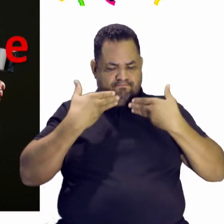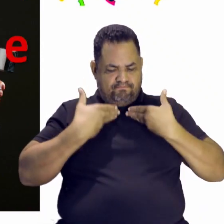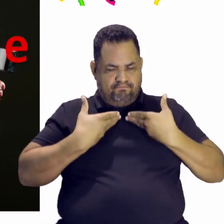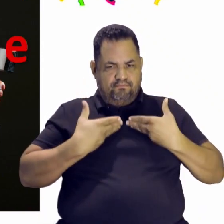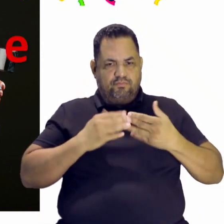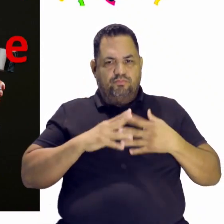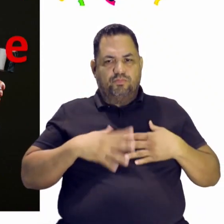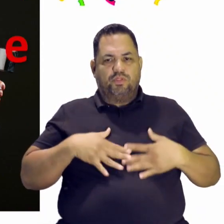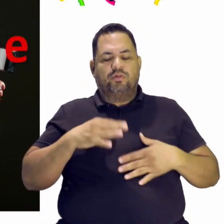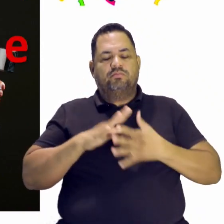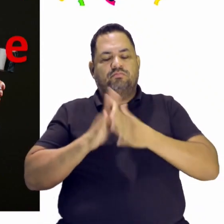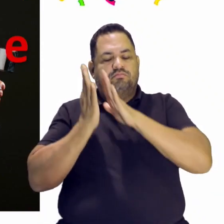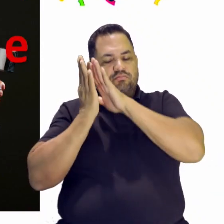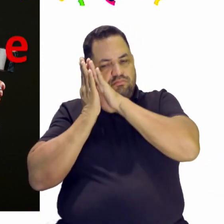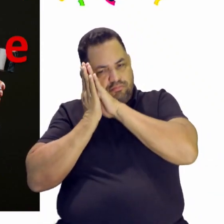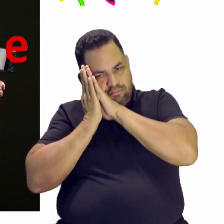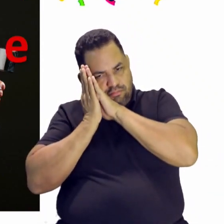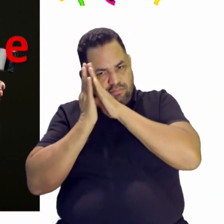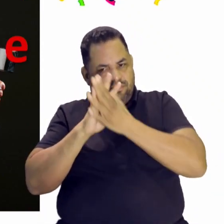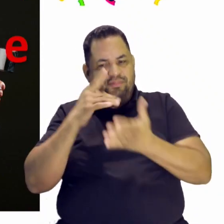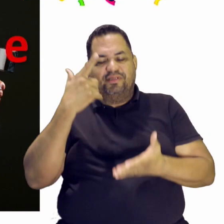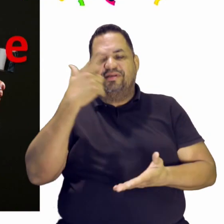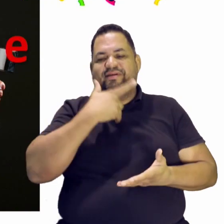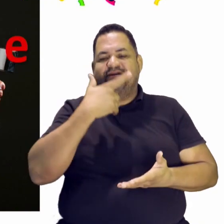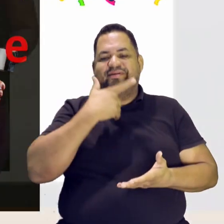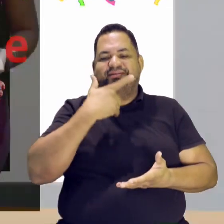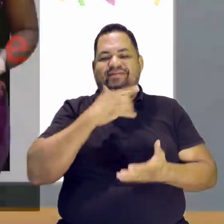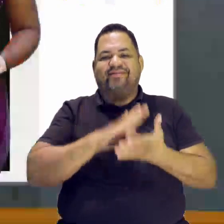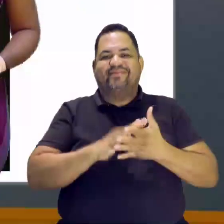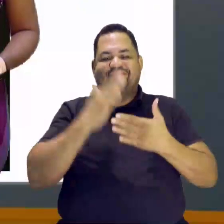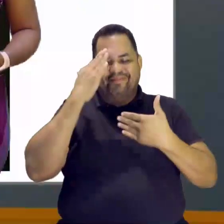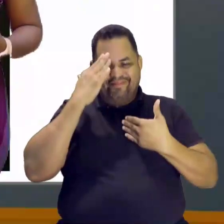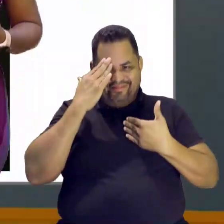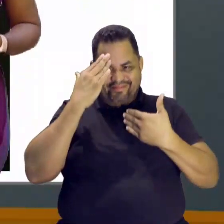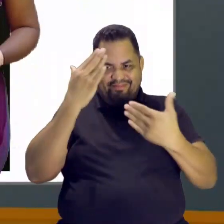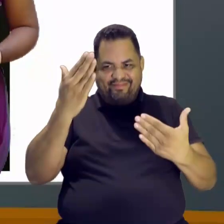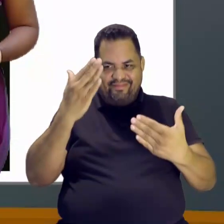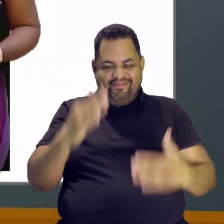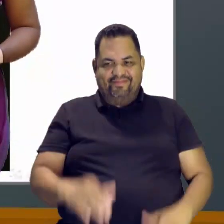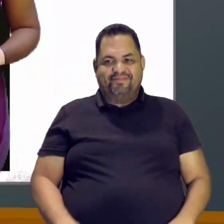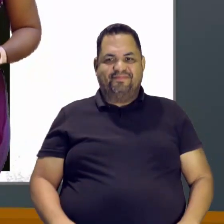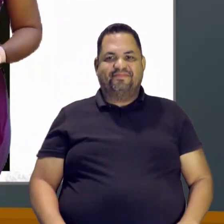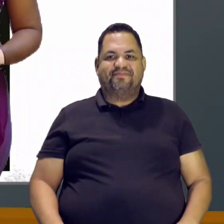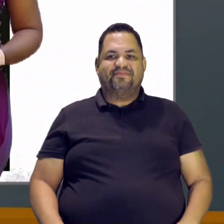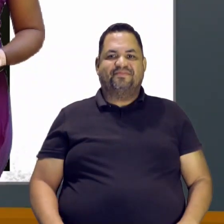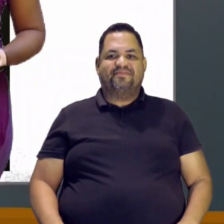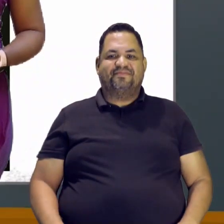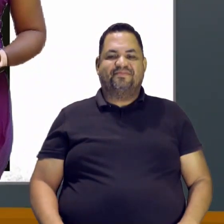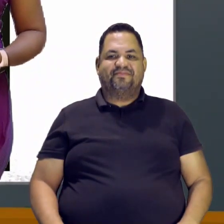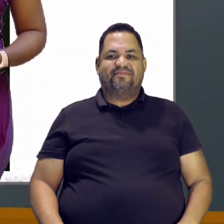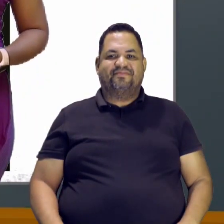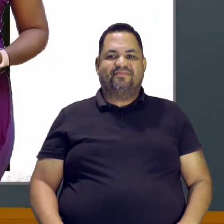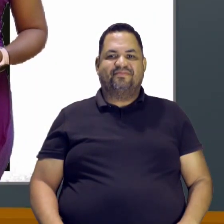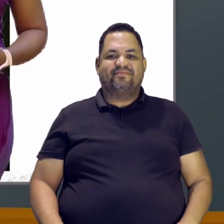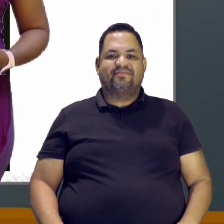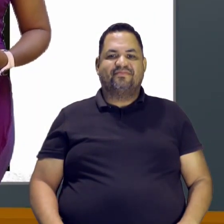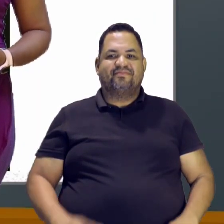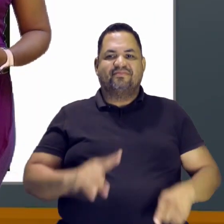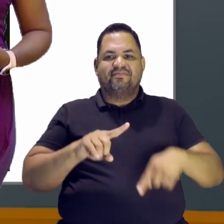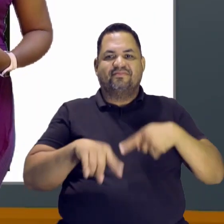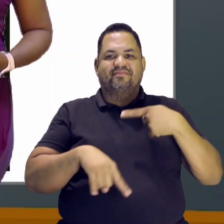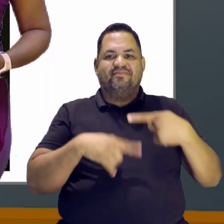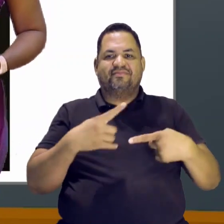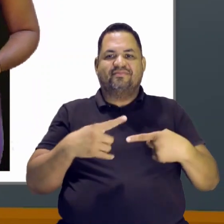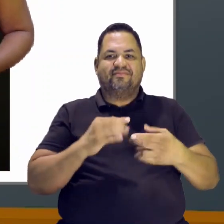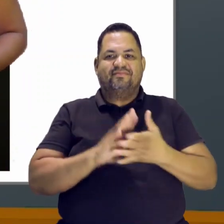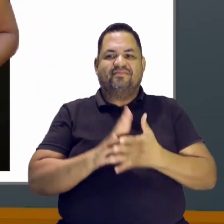seu sono, a sua alegria irão te agradecer. Agora volta aqui comigo. Olha, o meu diretor foi top. Depois de me chamar de